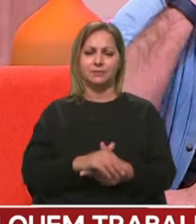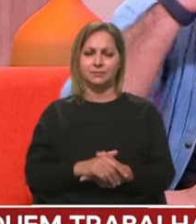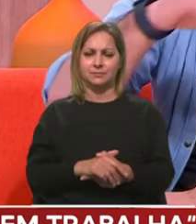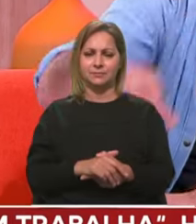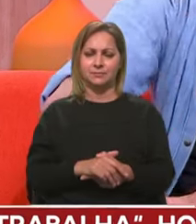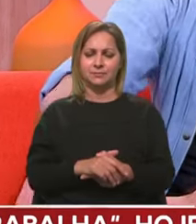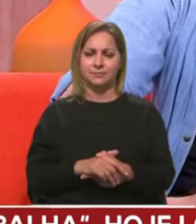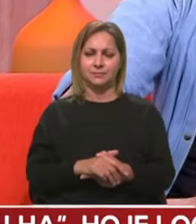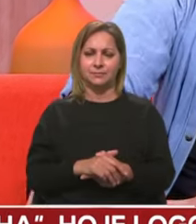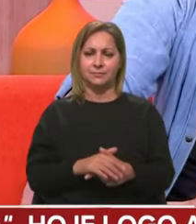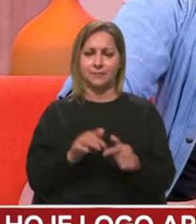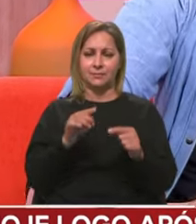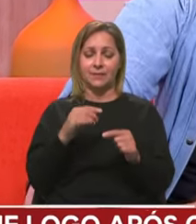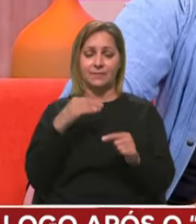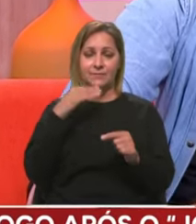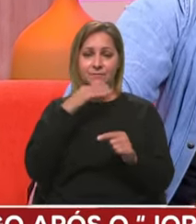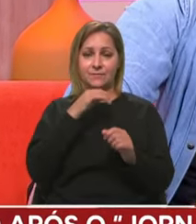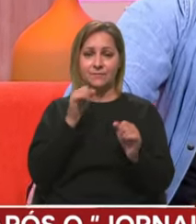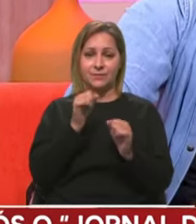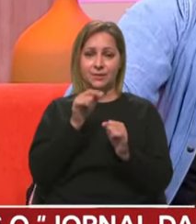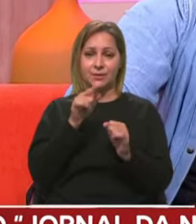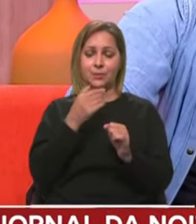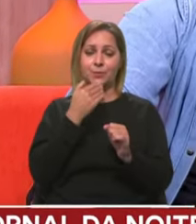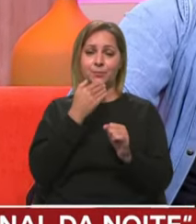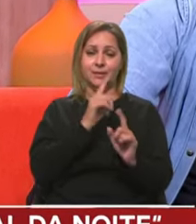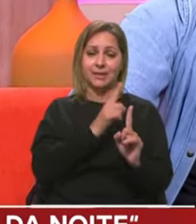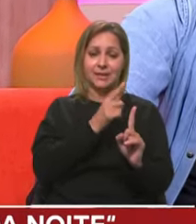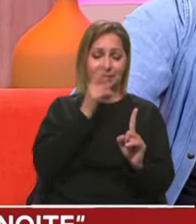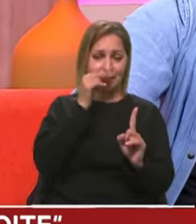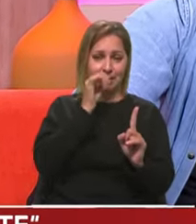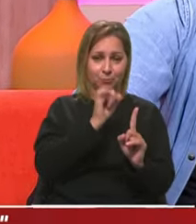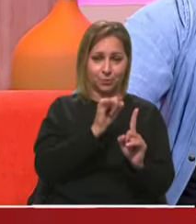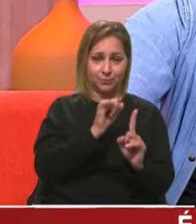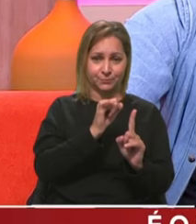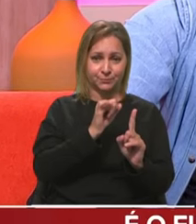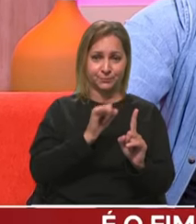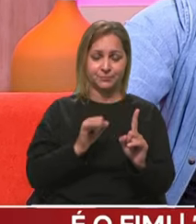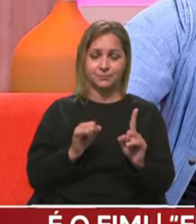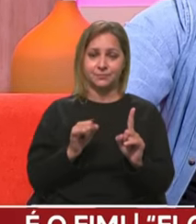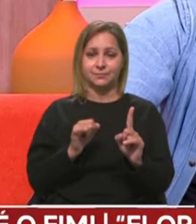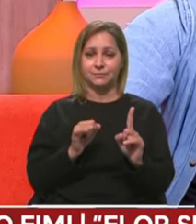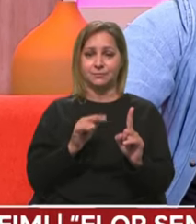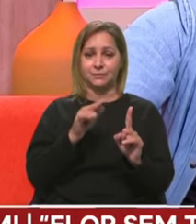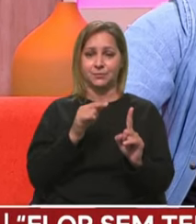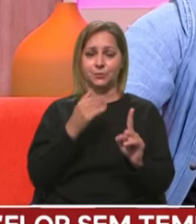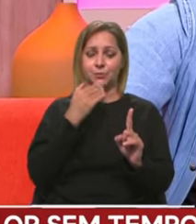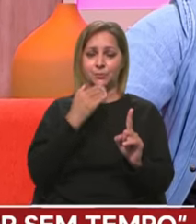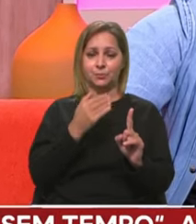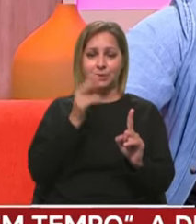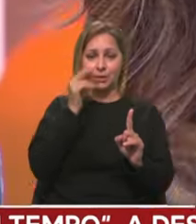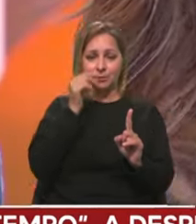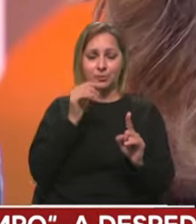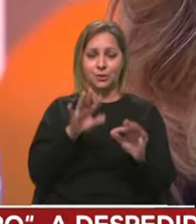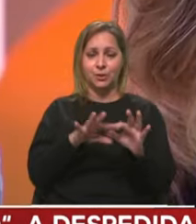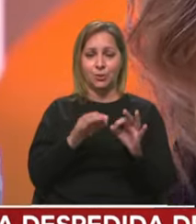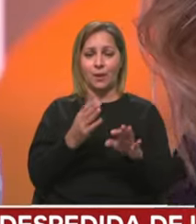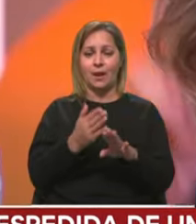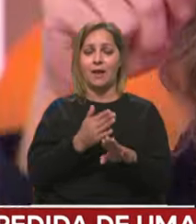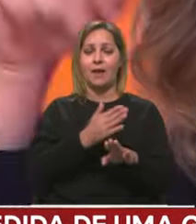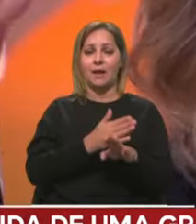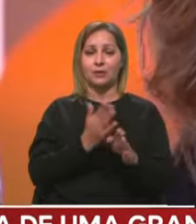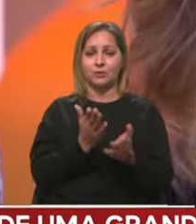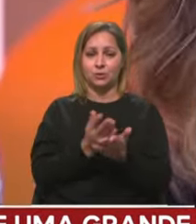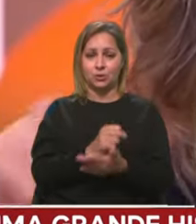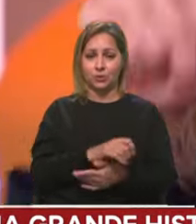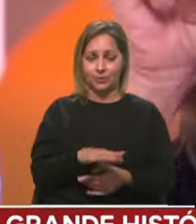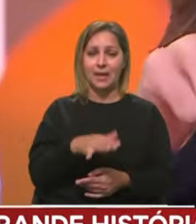eh então no frigorífico foi onde eu pedi o Hélder em namoro h e que lhe pedi em namoro como se pedia antigamente na primária ou seja